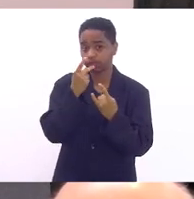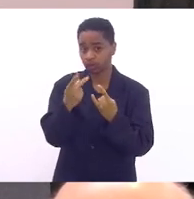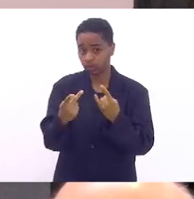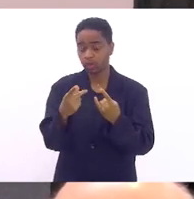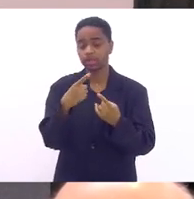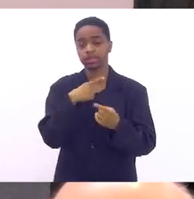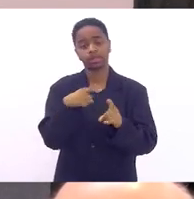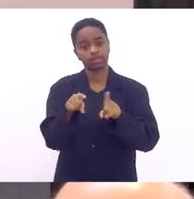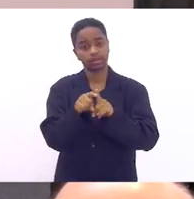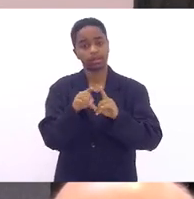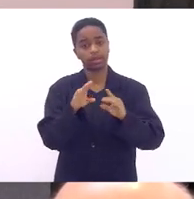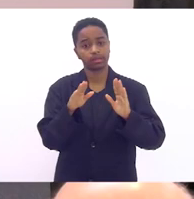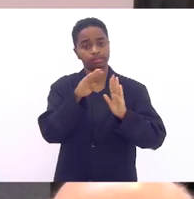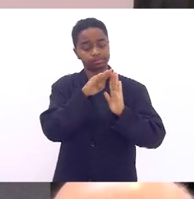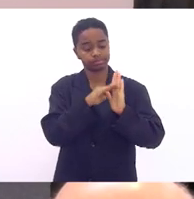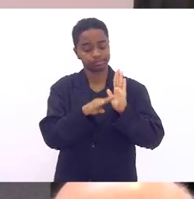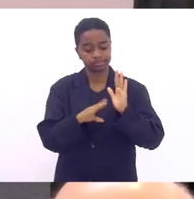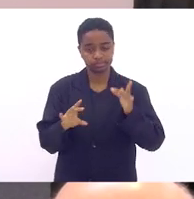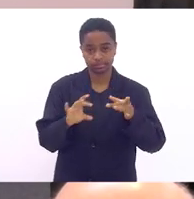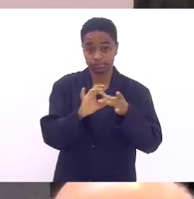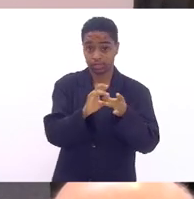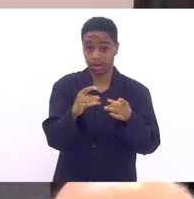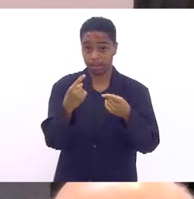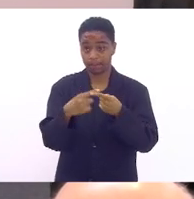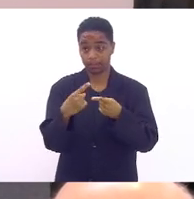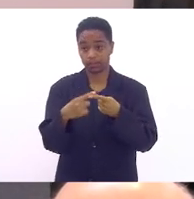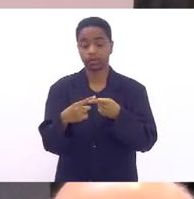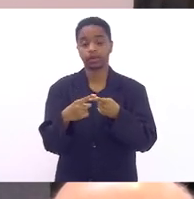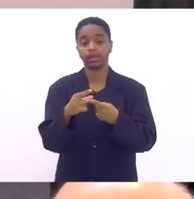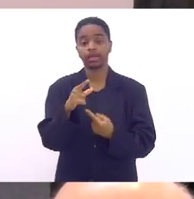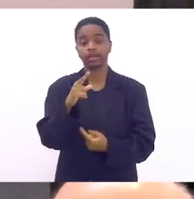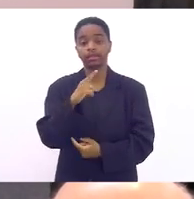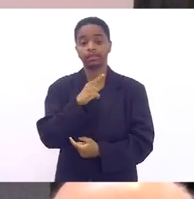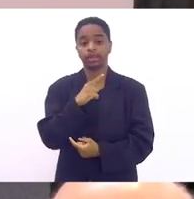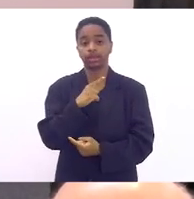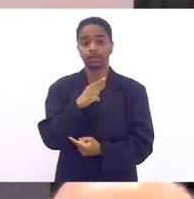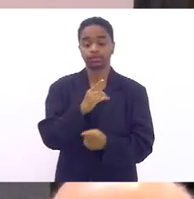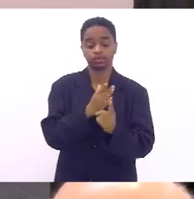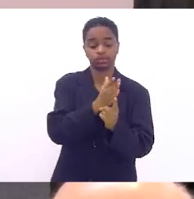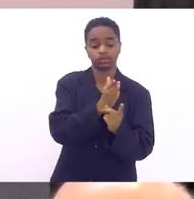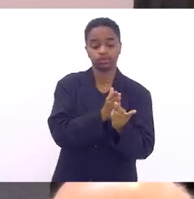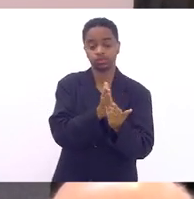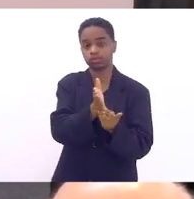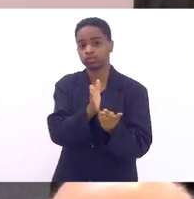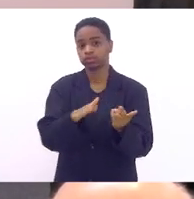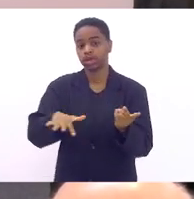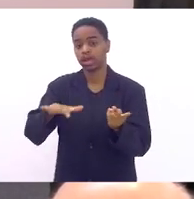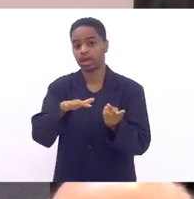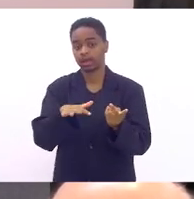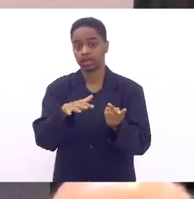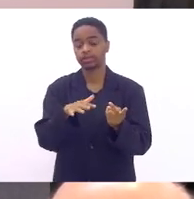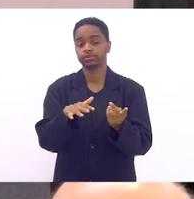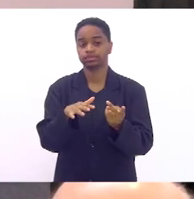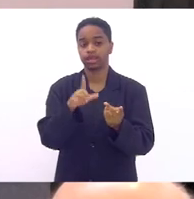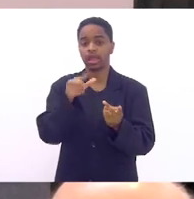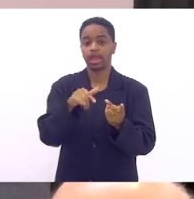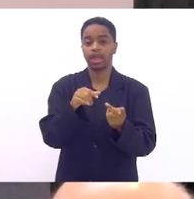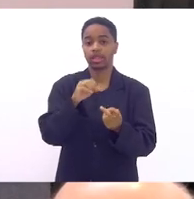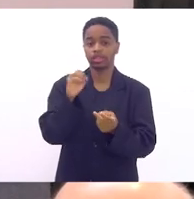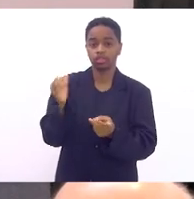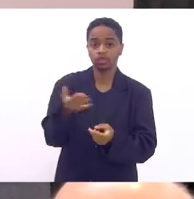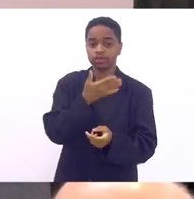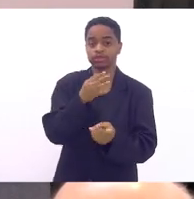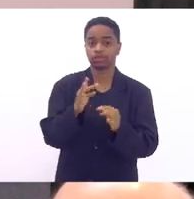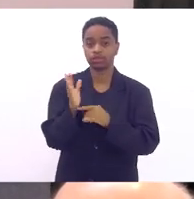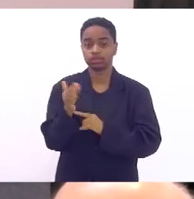previsão lá por quê Porque nós temos eh duas transversalidades que é inovação tecnológica e sustentabilidade então para